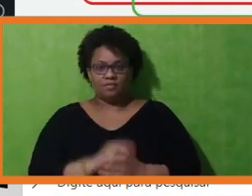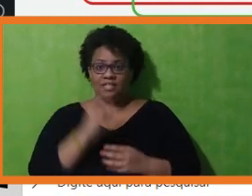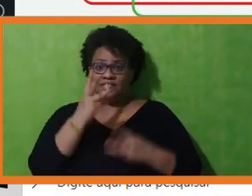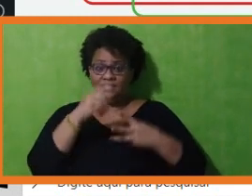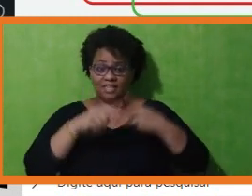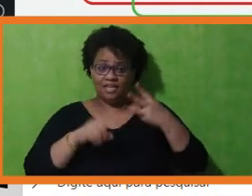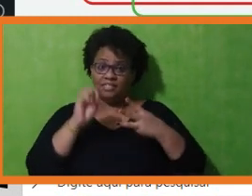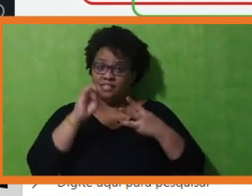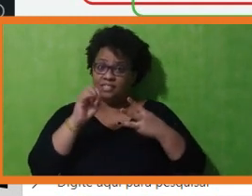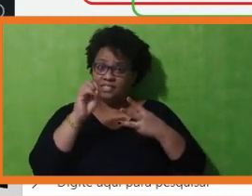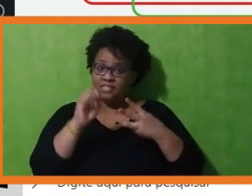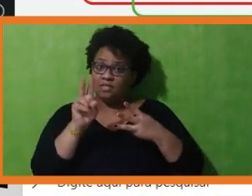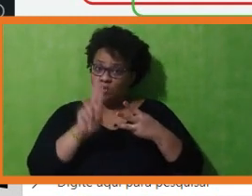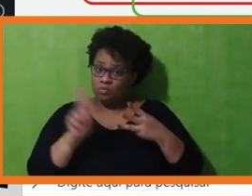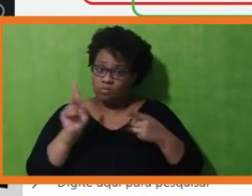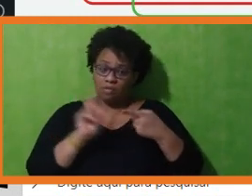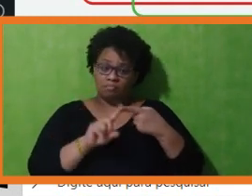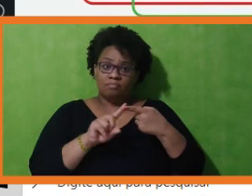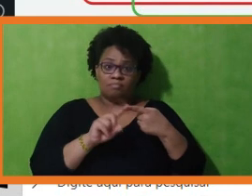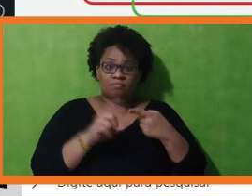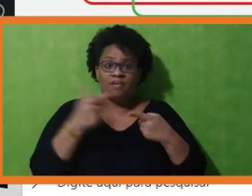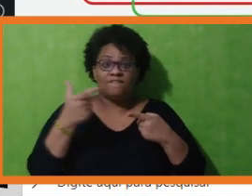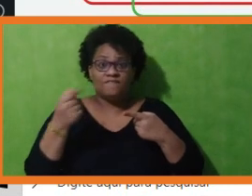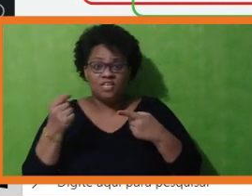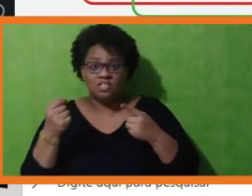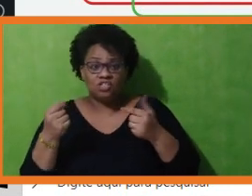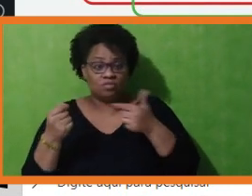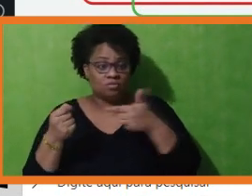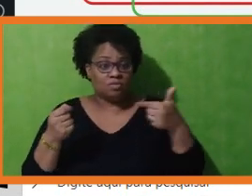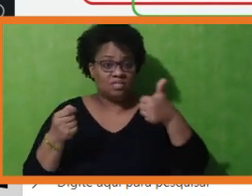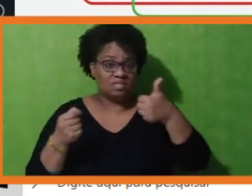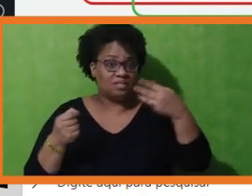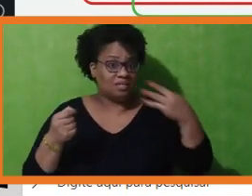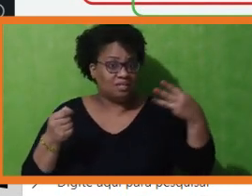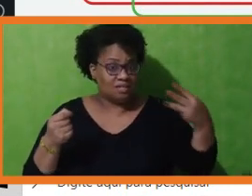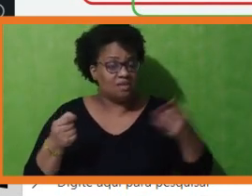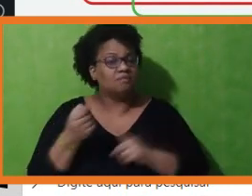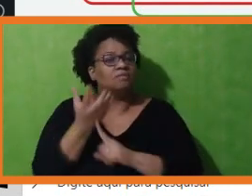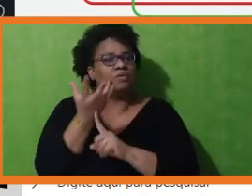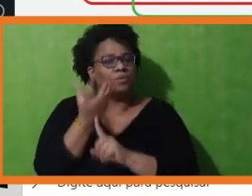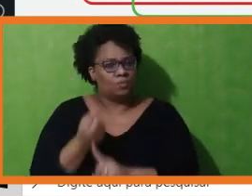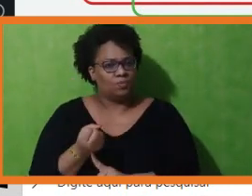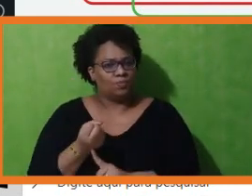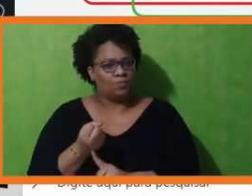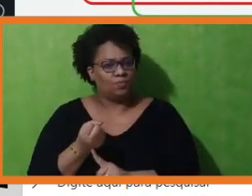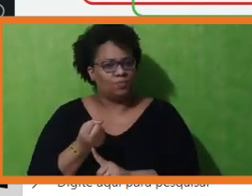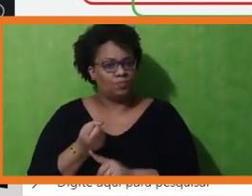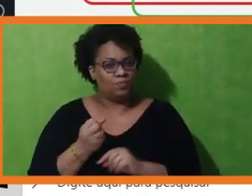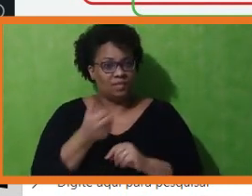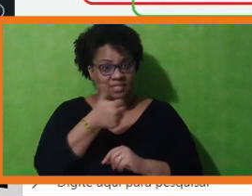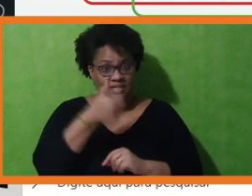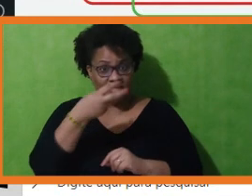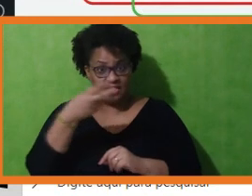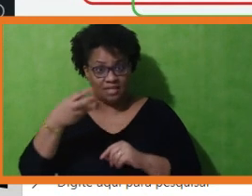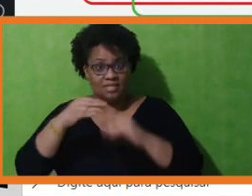na tela aí as 3 condições que vocês vão usar. A primeira é, entre 20 e 133, a luz é baixa,